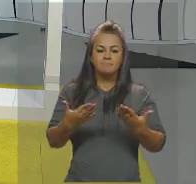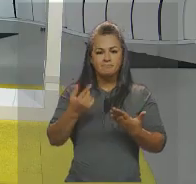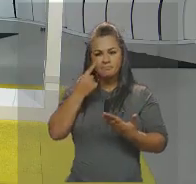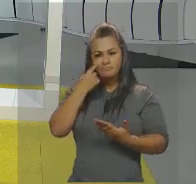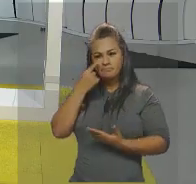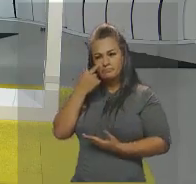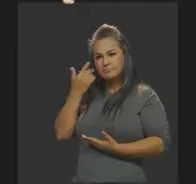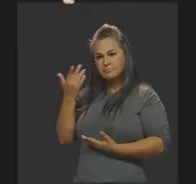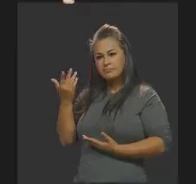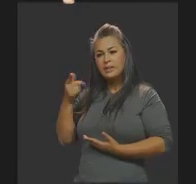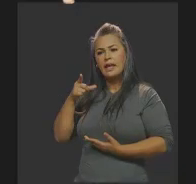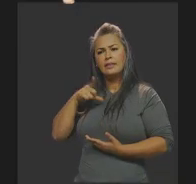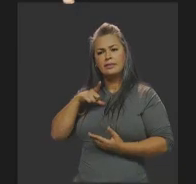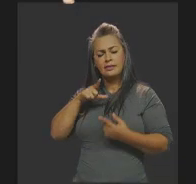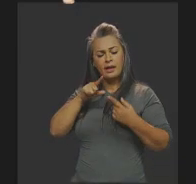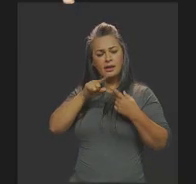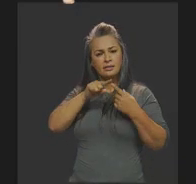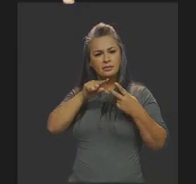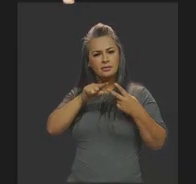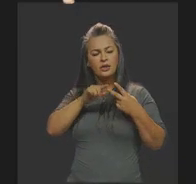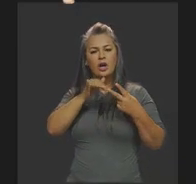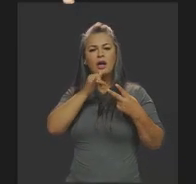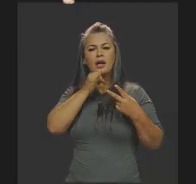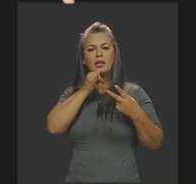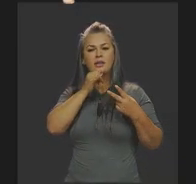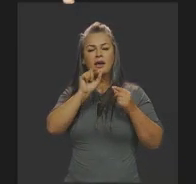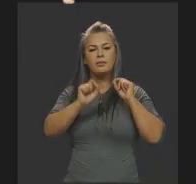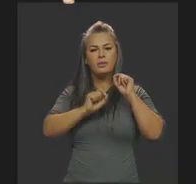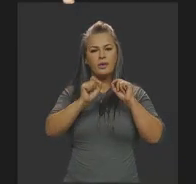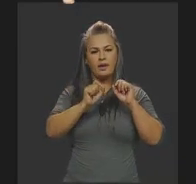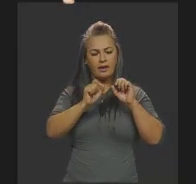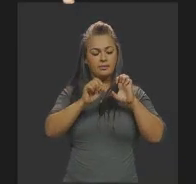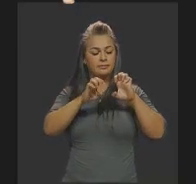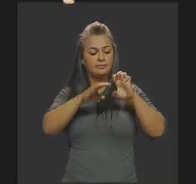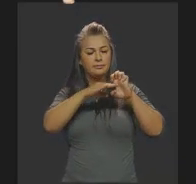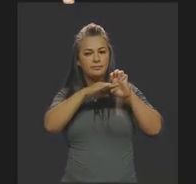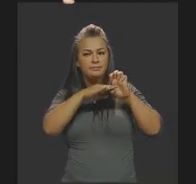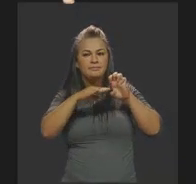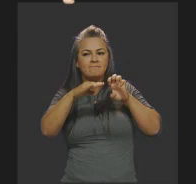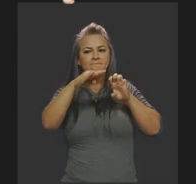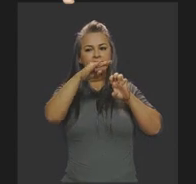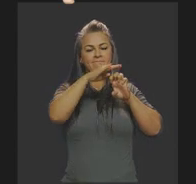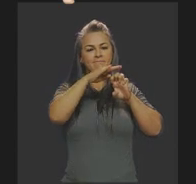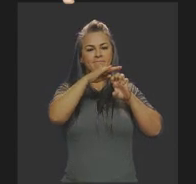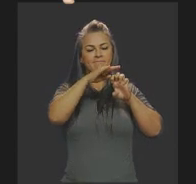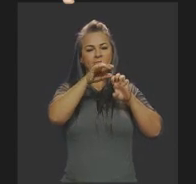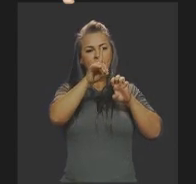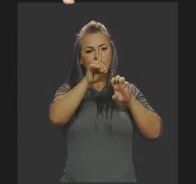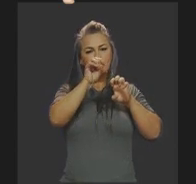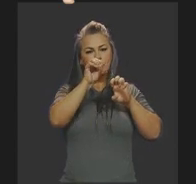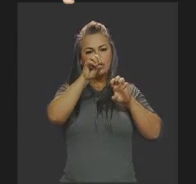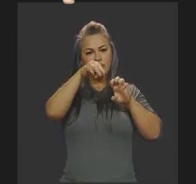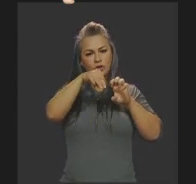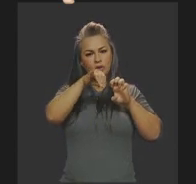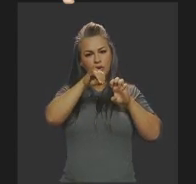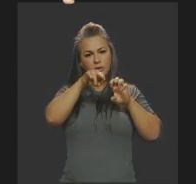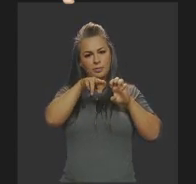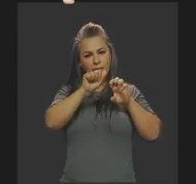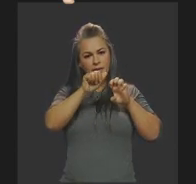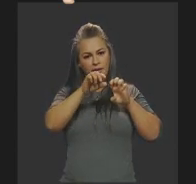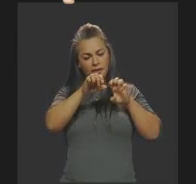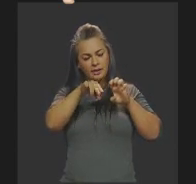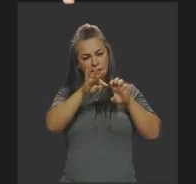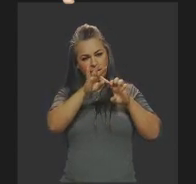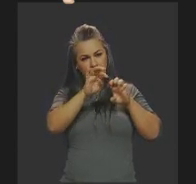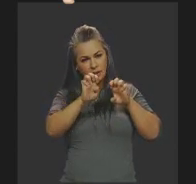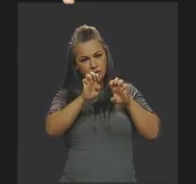Nós temos 2 casos de epistasia, a dominante e a recessiva. A epistasia recessiva, ela vai